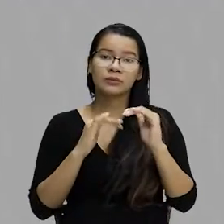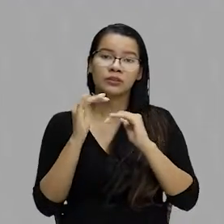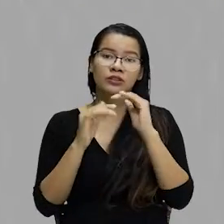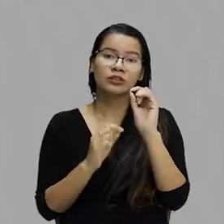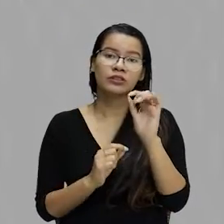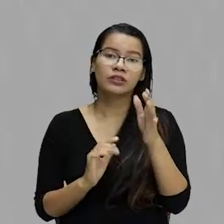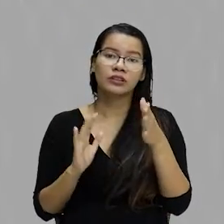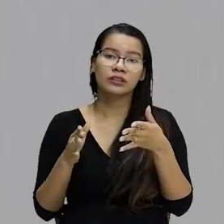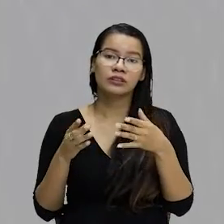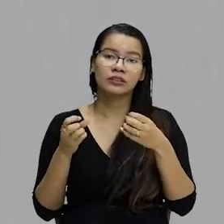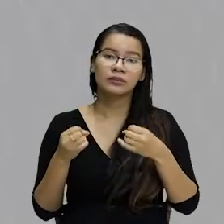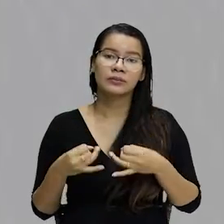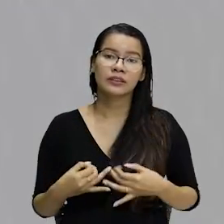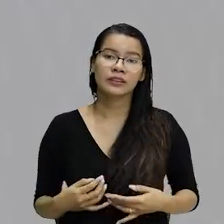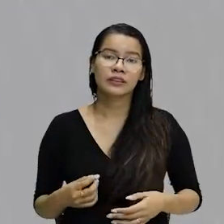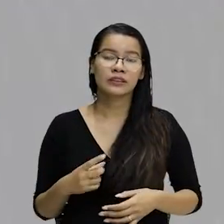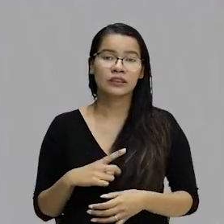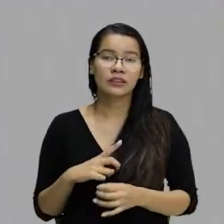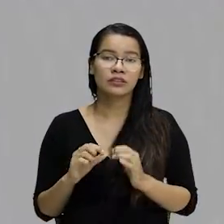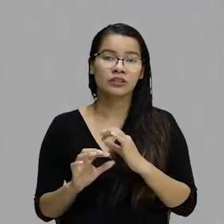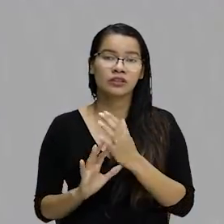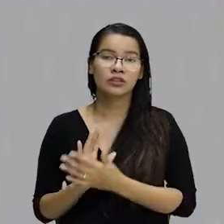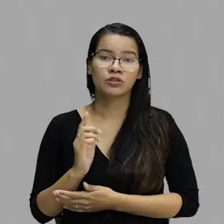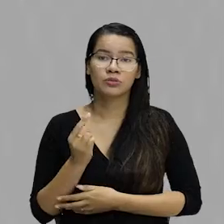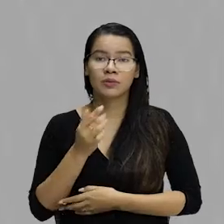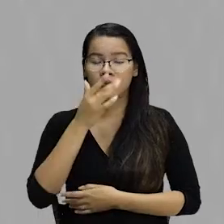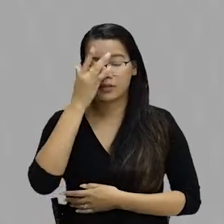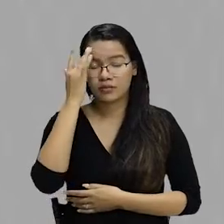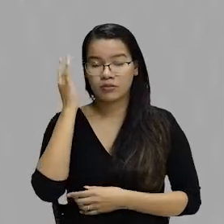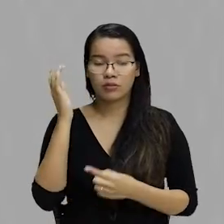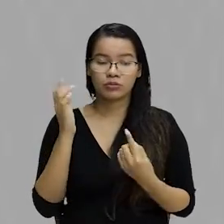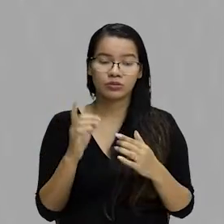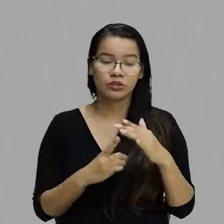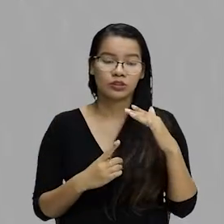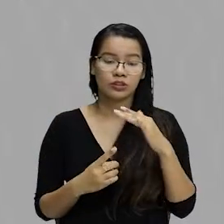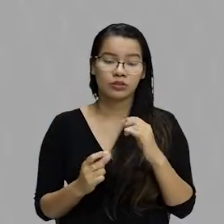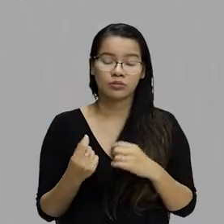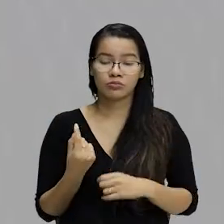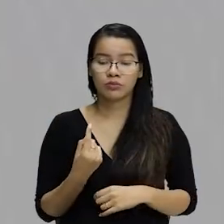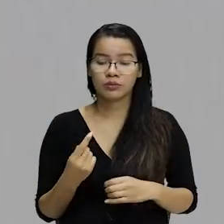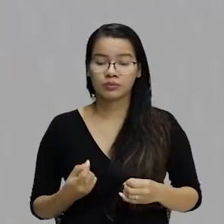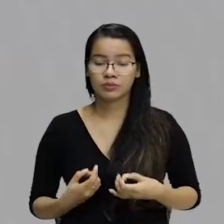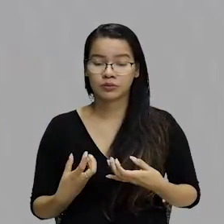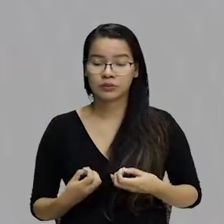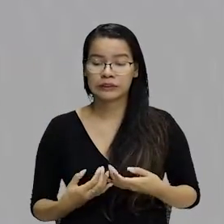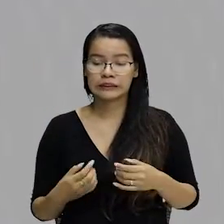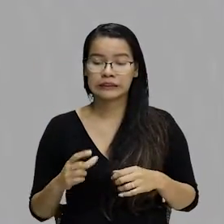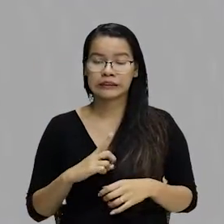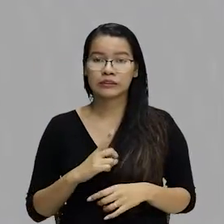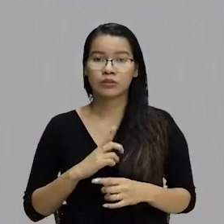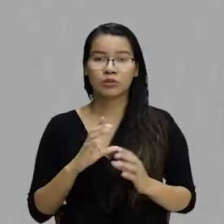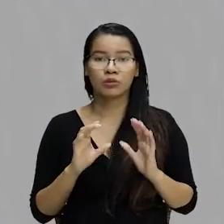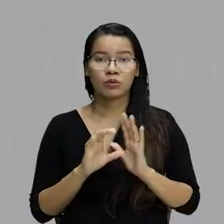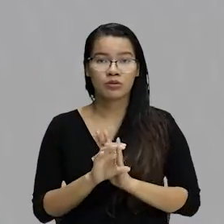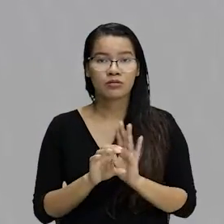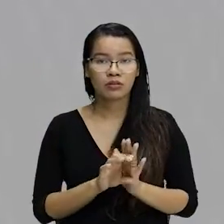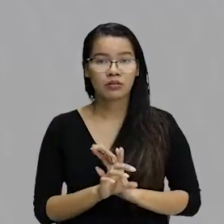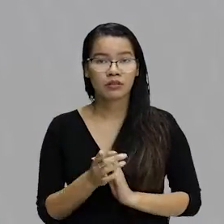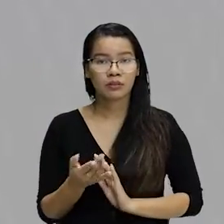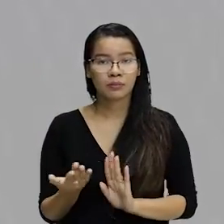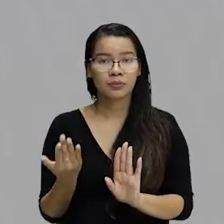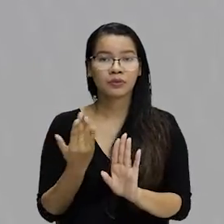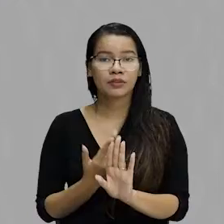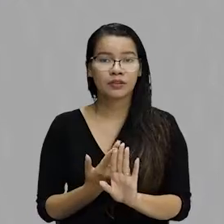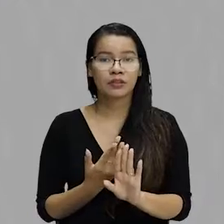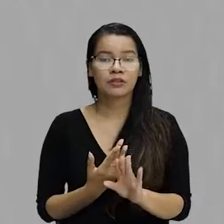acabei de falar, têm um processo criativo de uma pessoa, de um diretor, de uma produção, e existe um conceito que é por trás, que está por